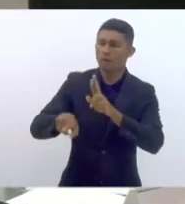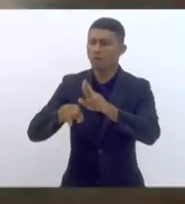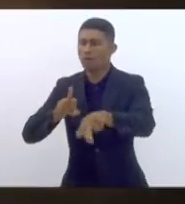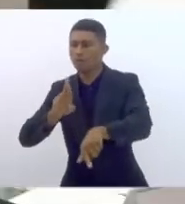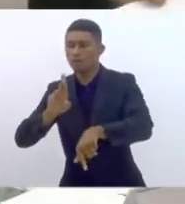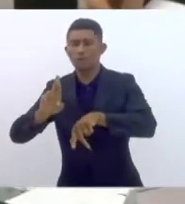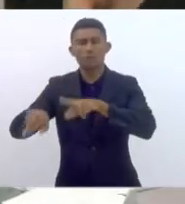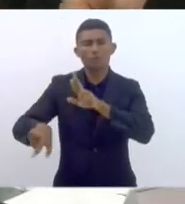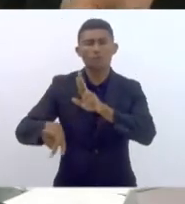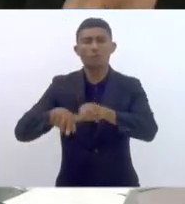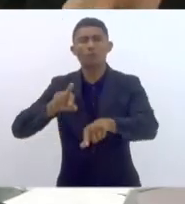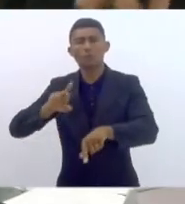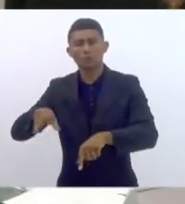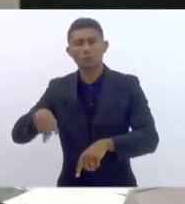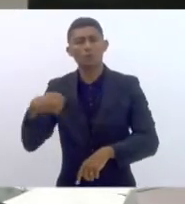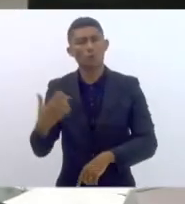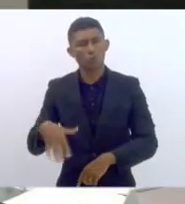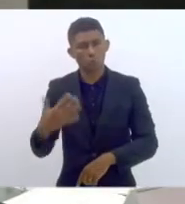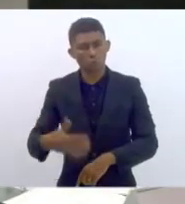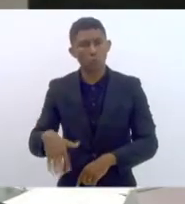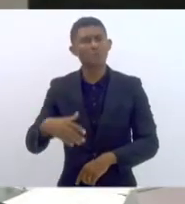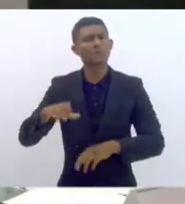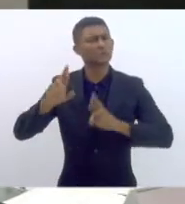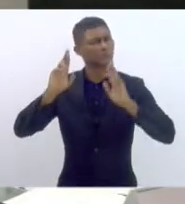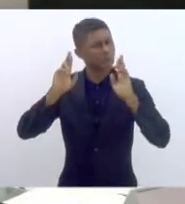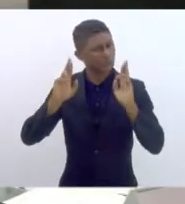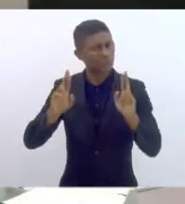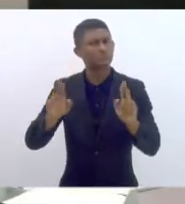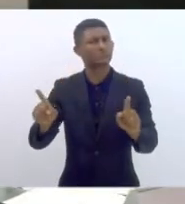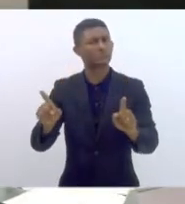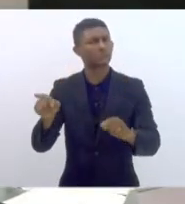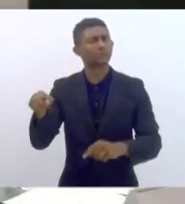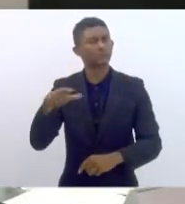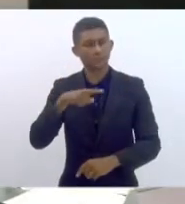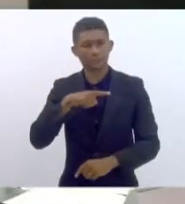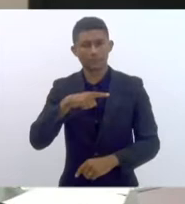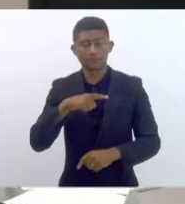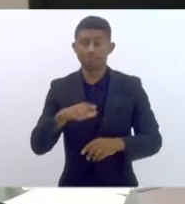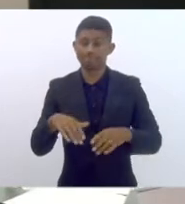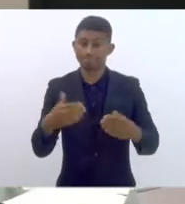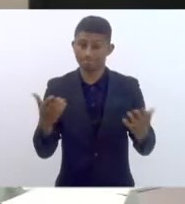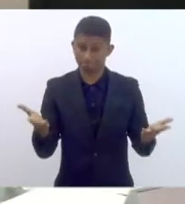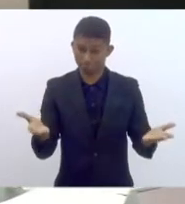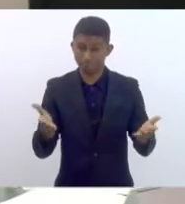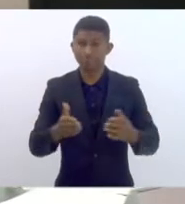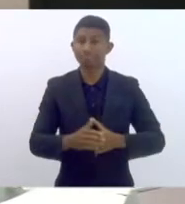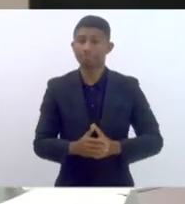diferenças bastante expressivas. Então, assim posto,